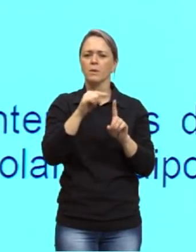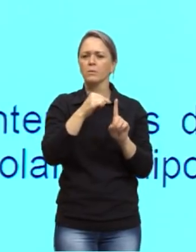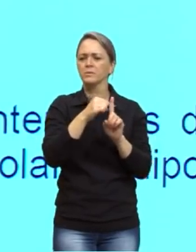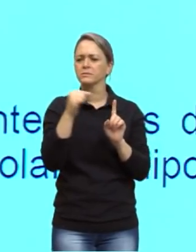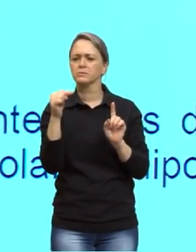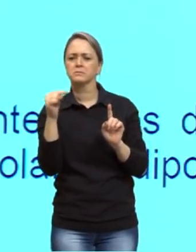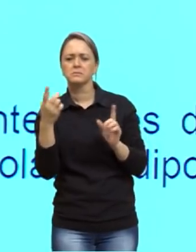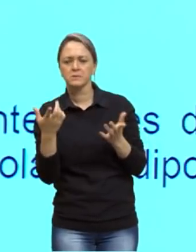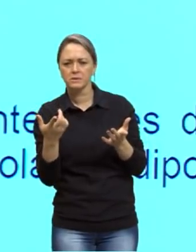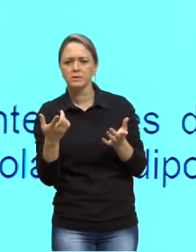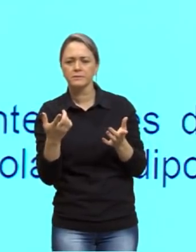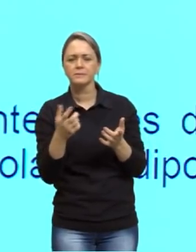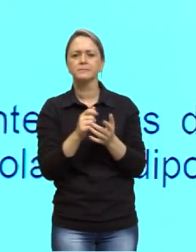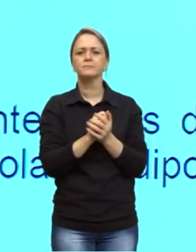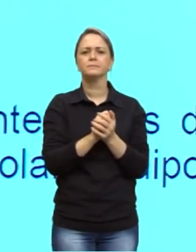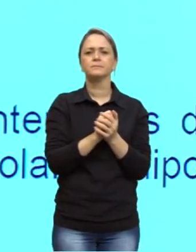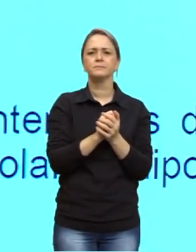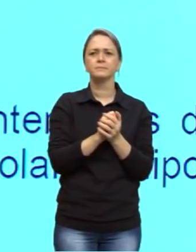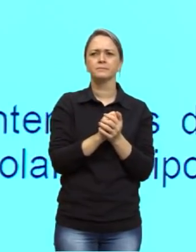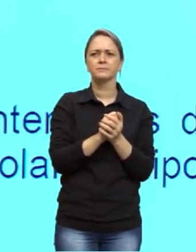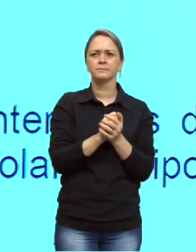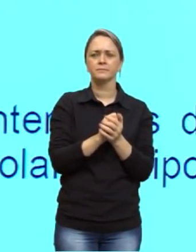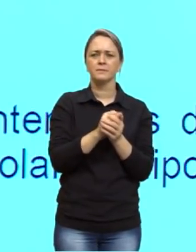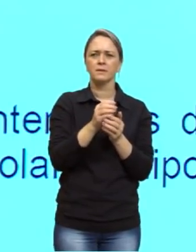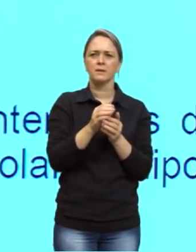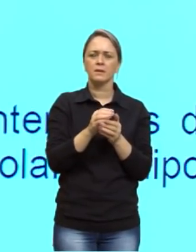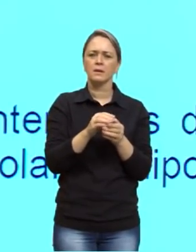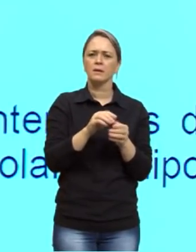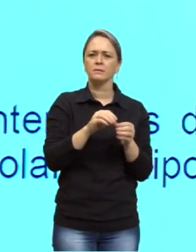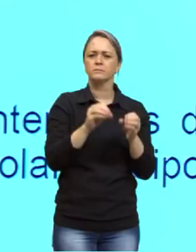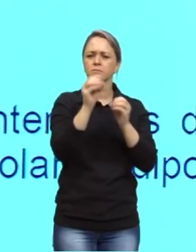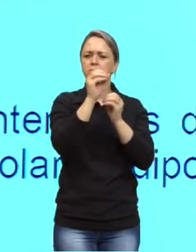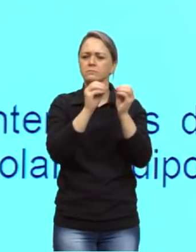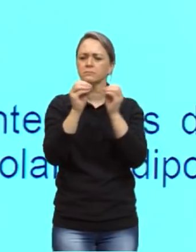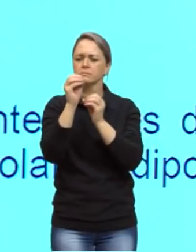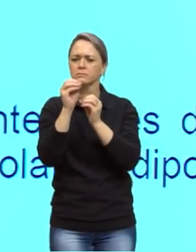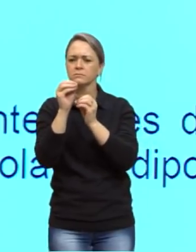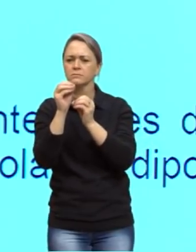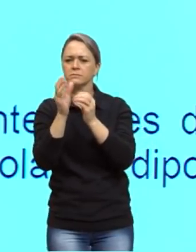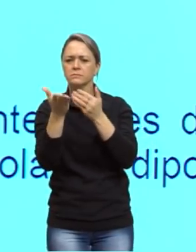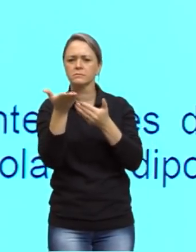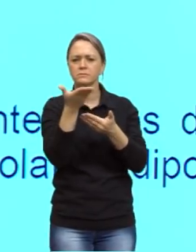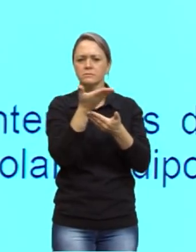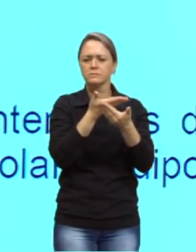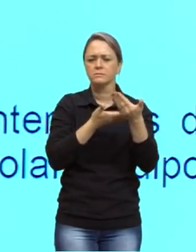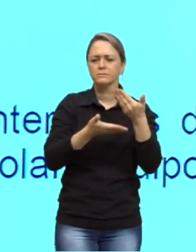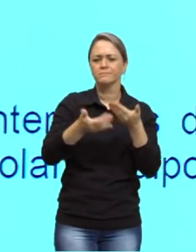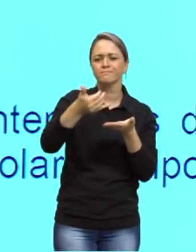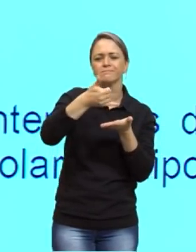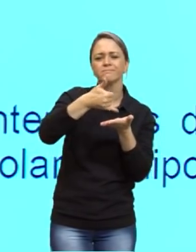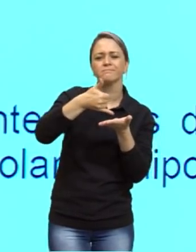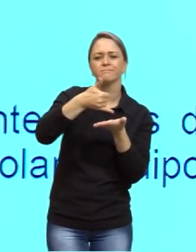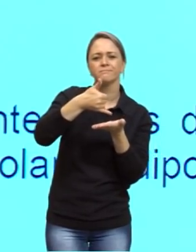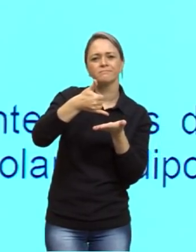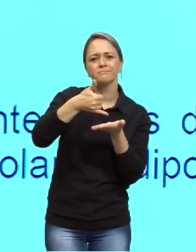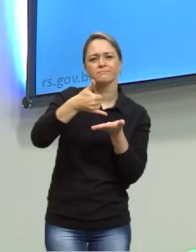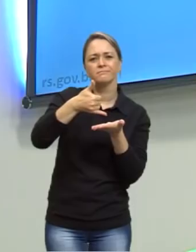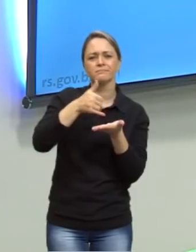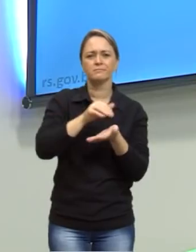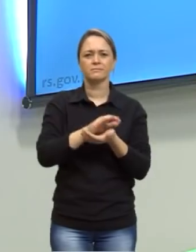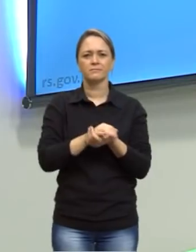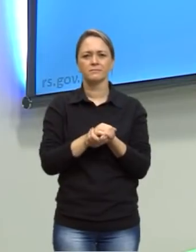positivas e negativas e esse essa parte da molécula interage com a gordura tá